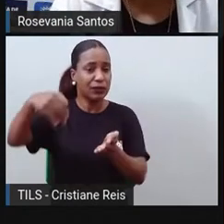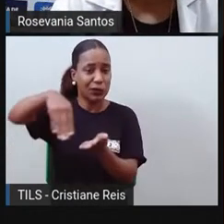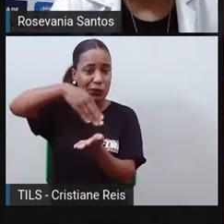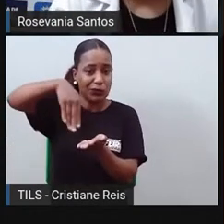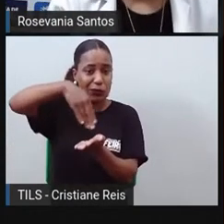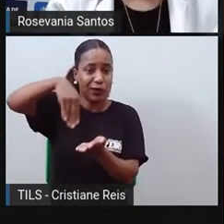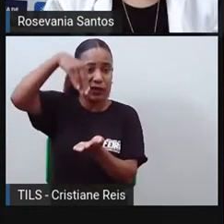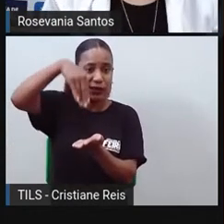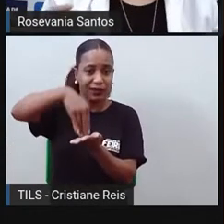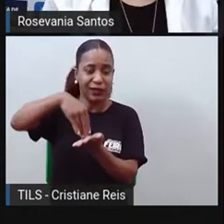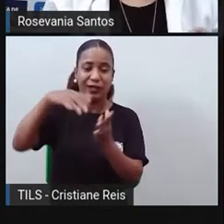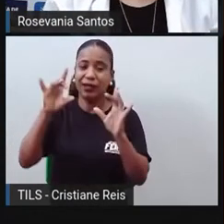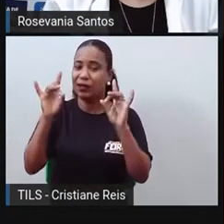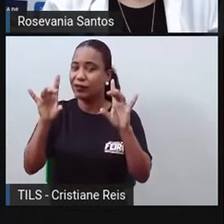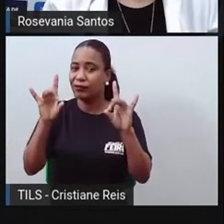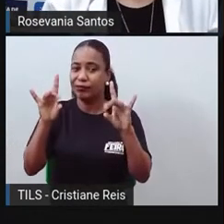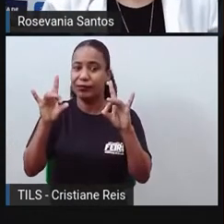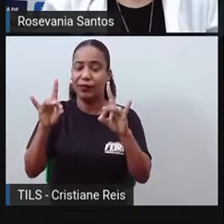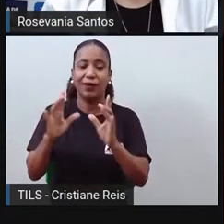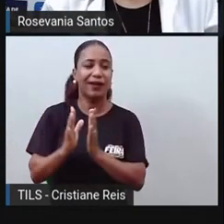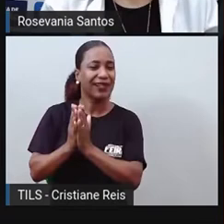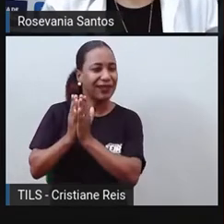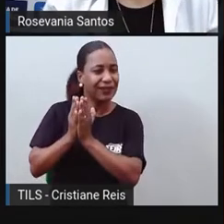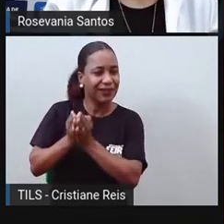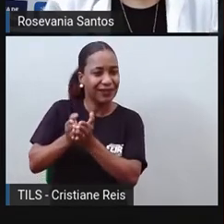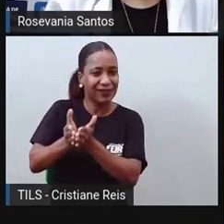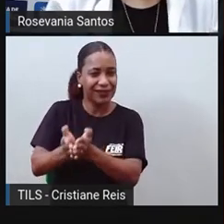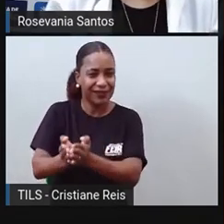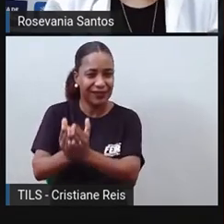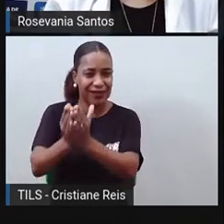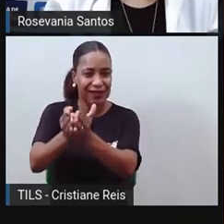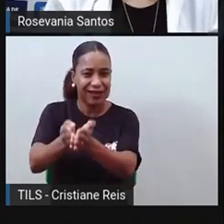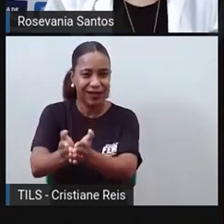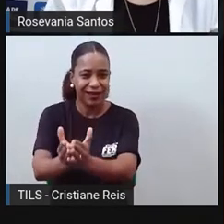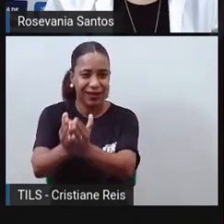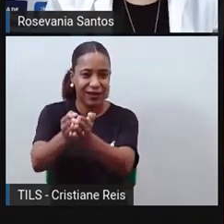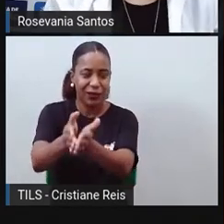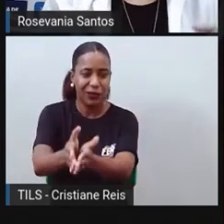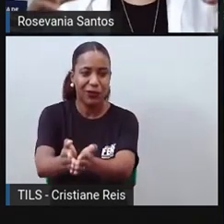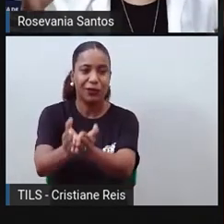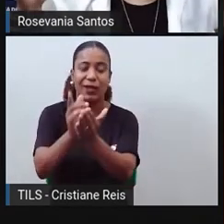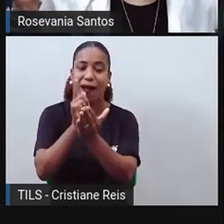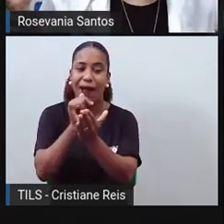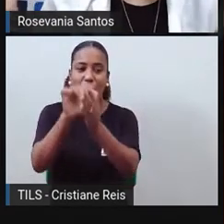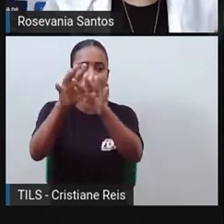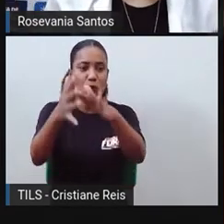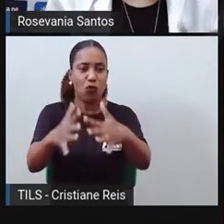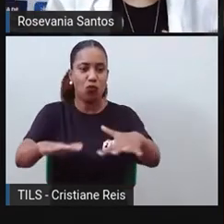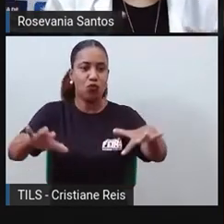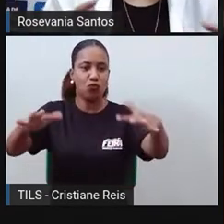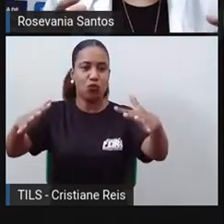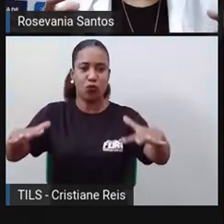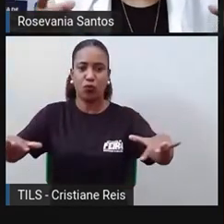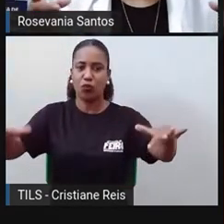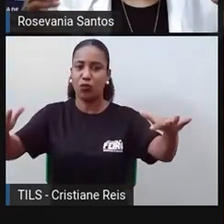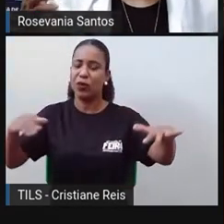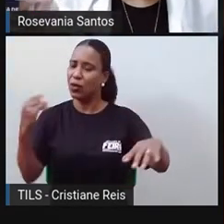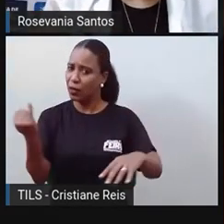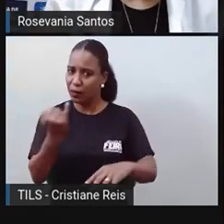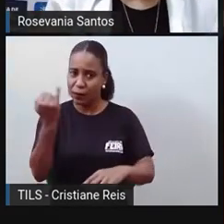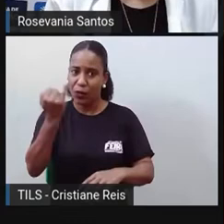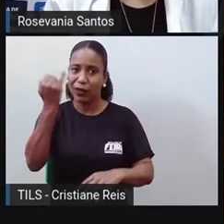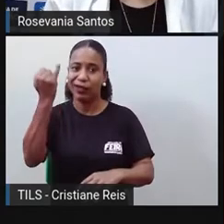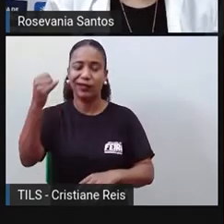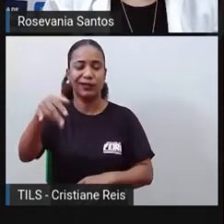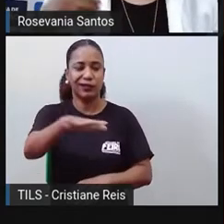tem importância, principalmente ali pela passagem, né, do Mar Vermelho. Então, tem todo bora dizer assim,